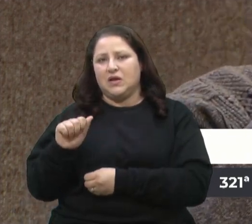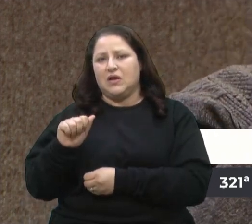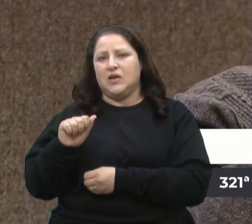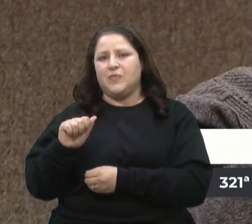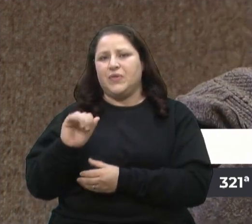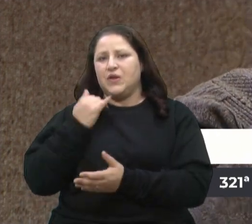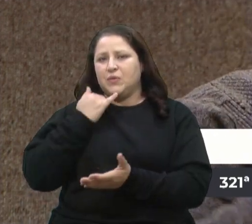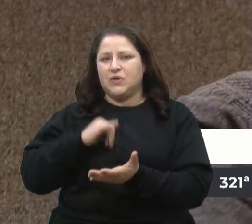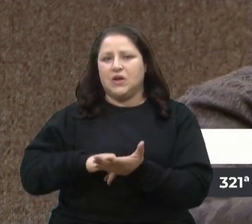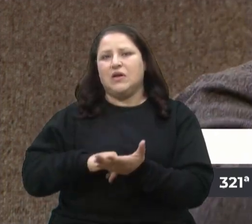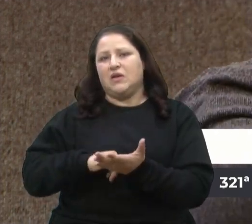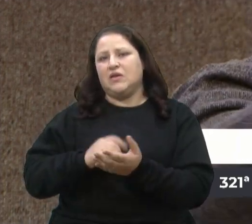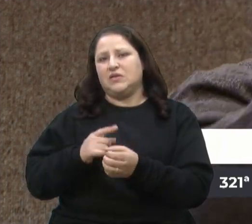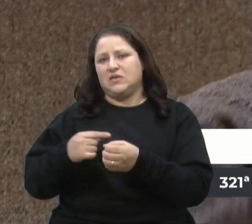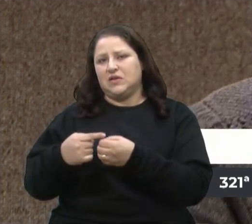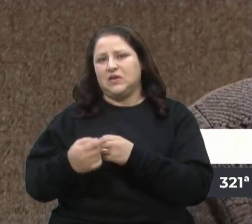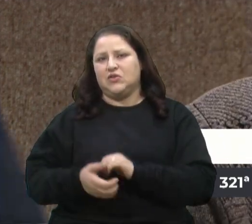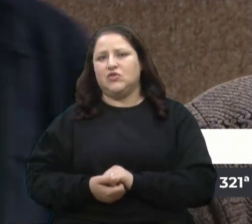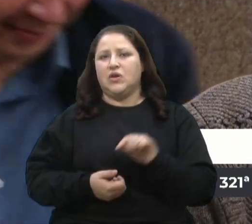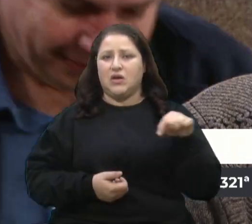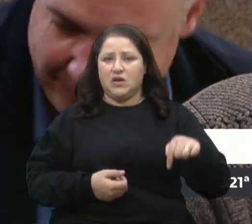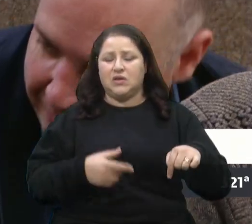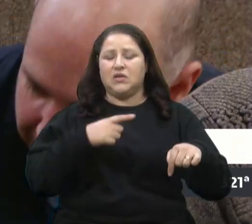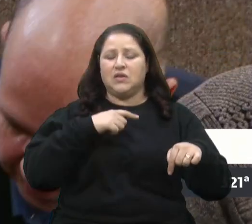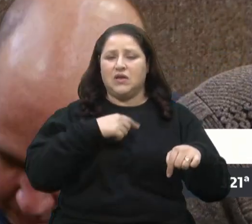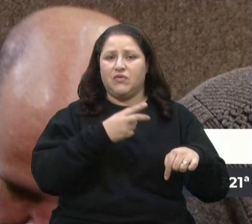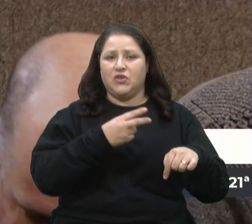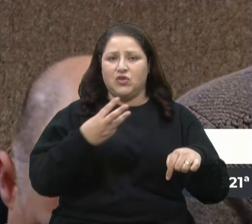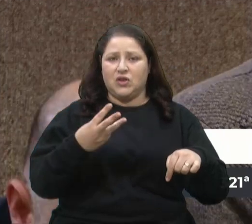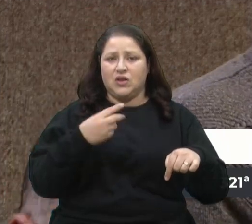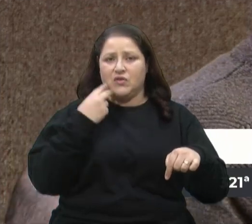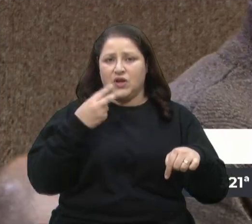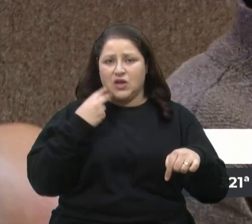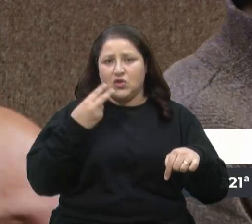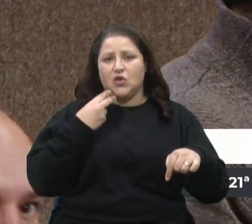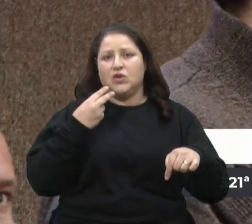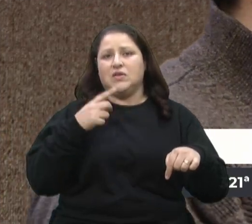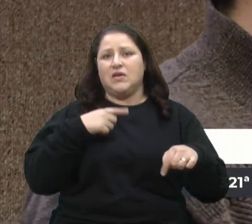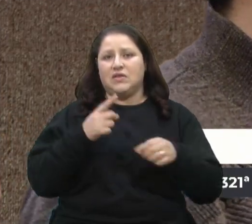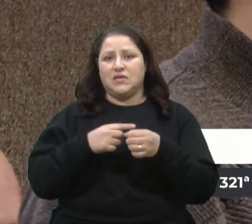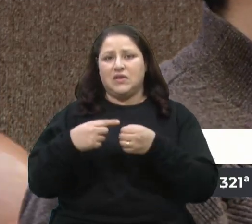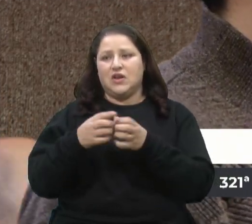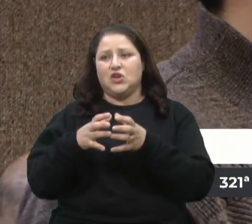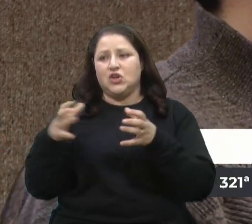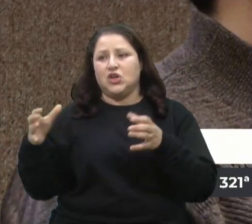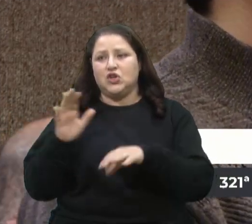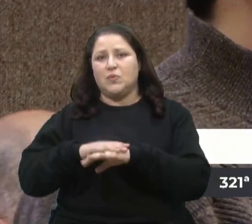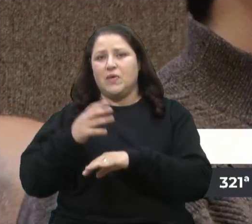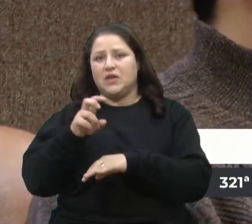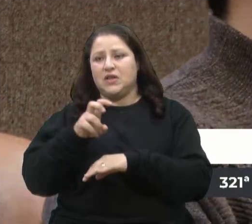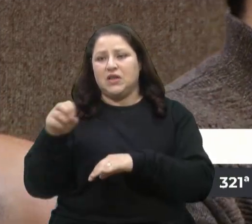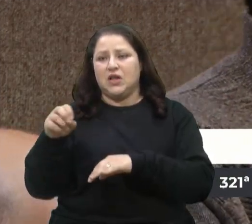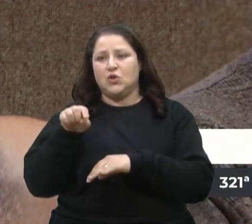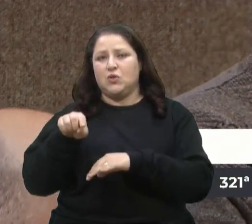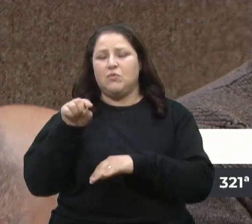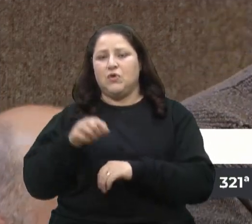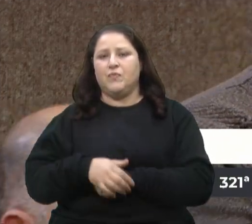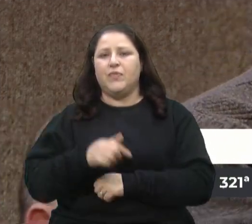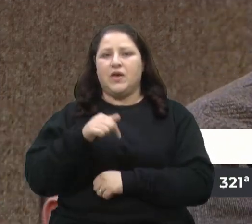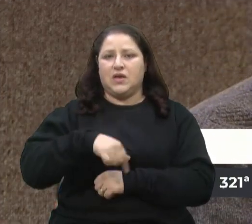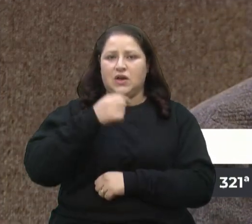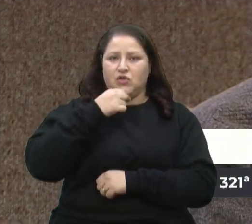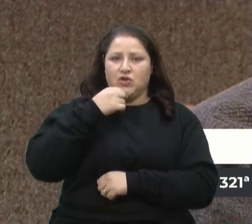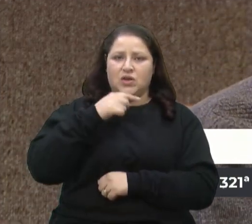de habitantes. A gente poderia ter mais de 30. Peço uma parte, vereador. Caxias do Sul tem 10 conselheiros